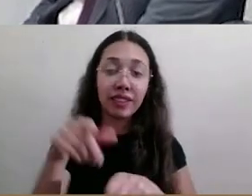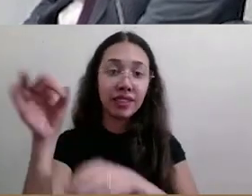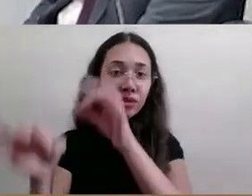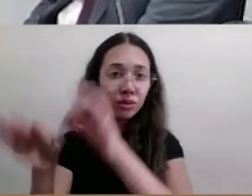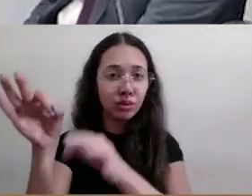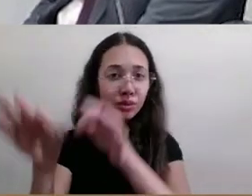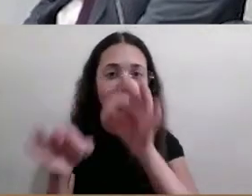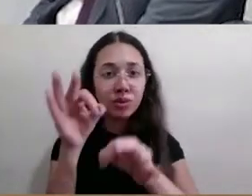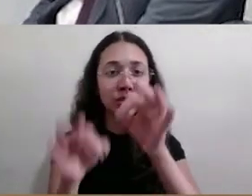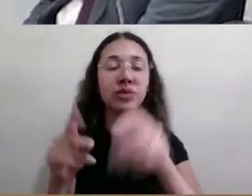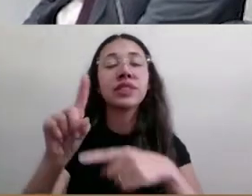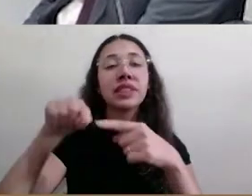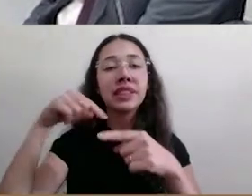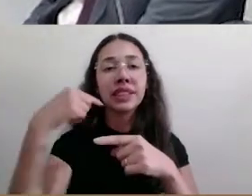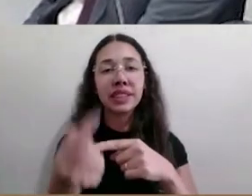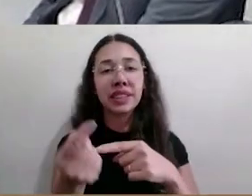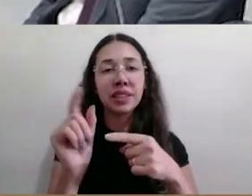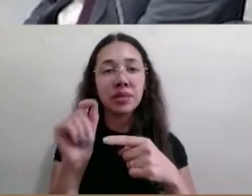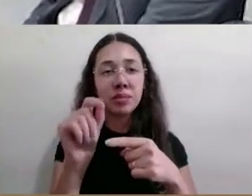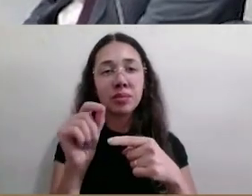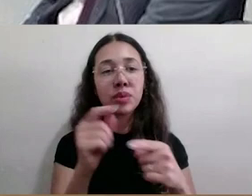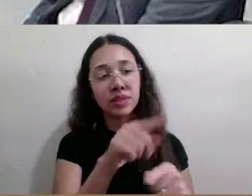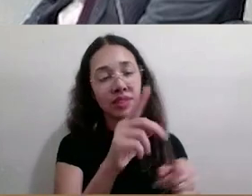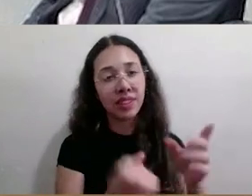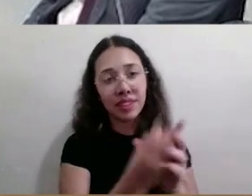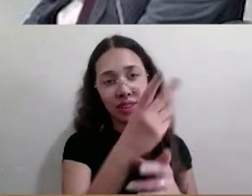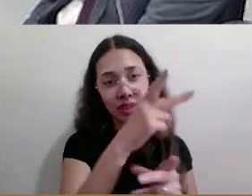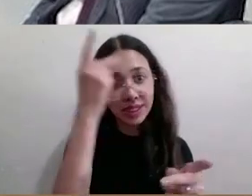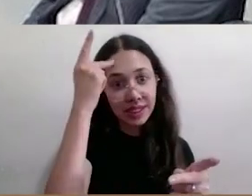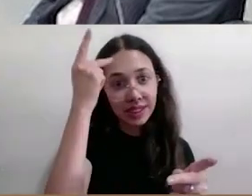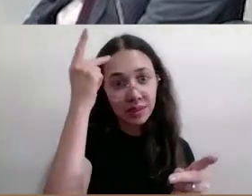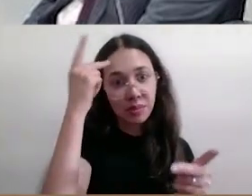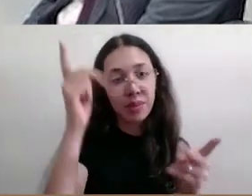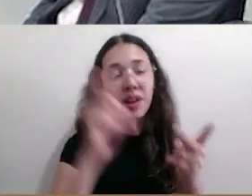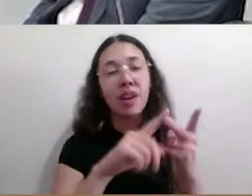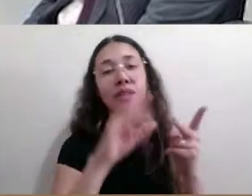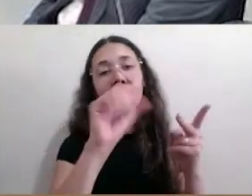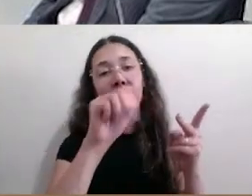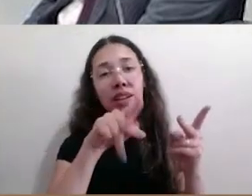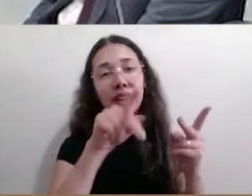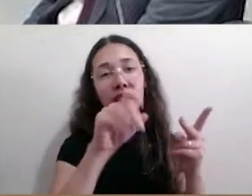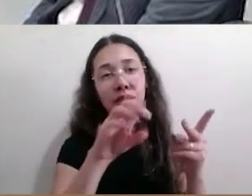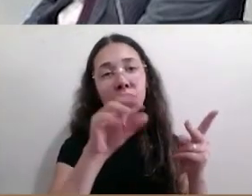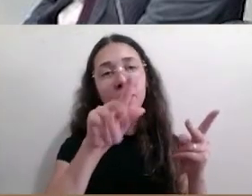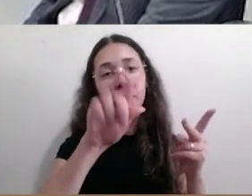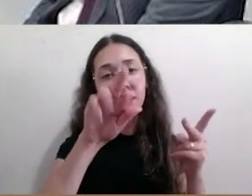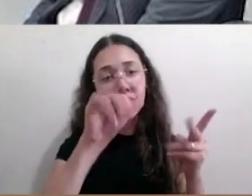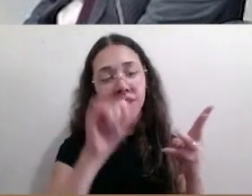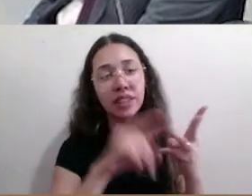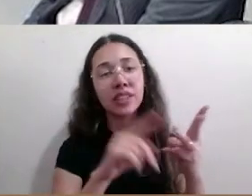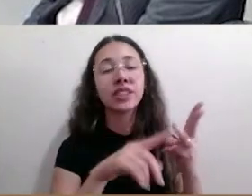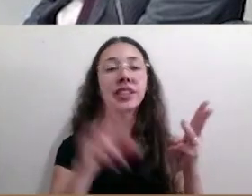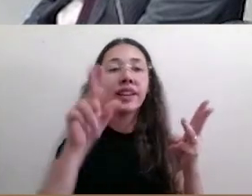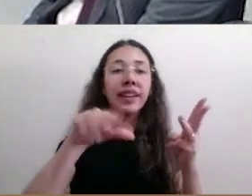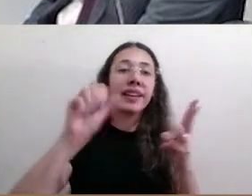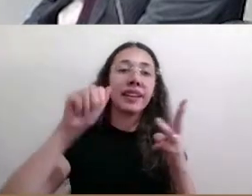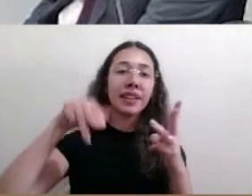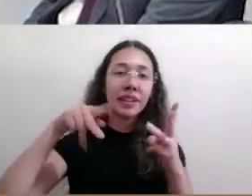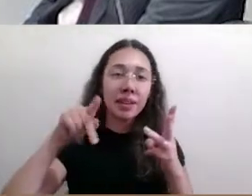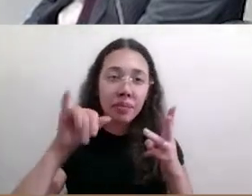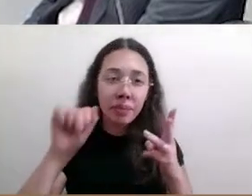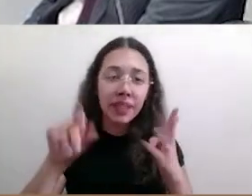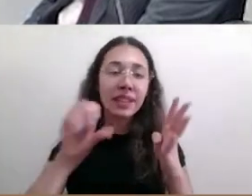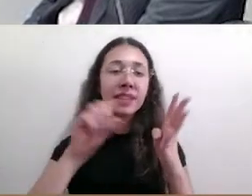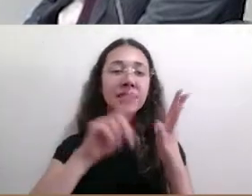juizados, depois nasceu em São Paulo e Campo Grande, depois foi para Campinas, Ribeirão Preto, e assim foi indo quando